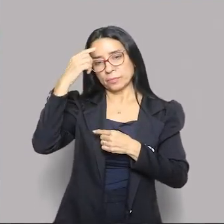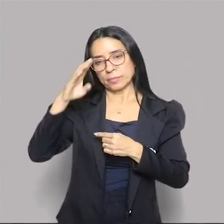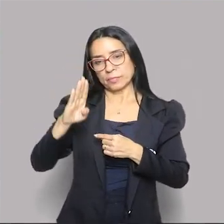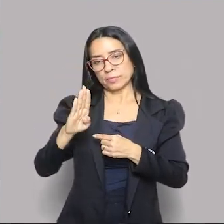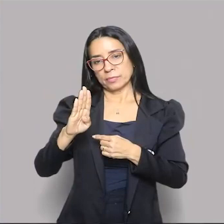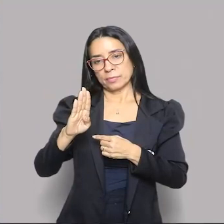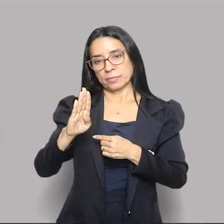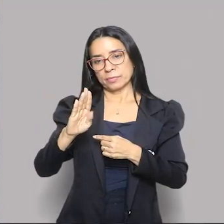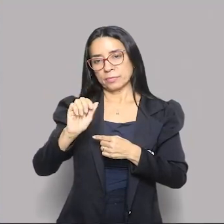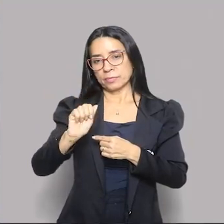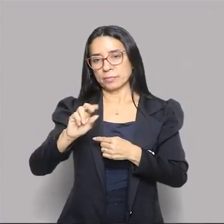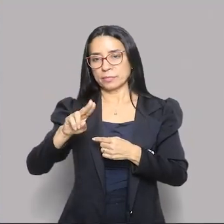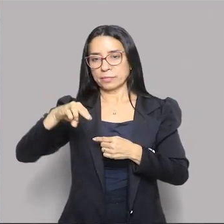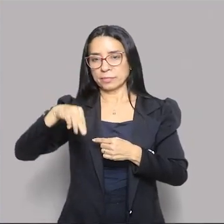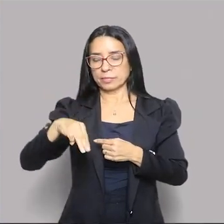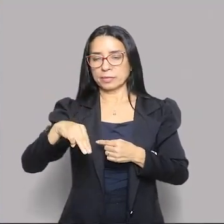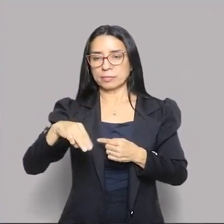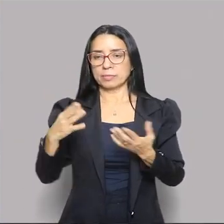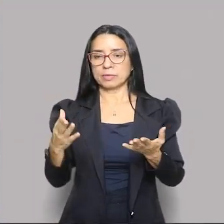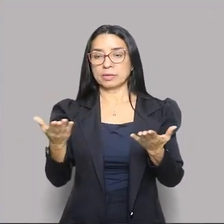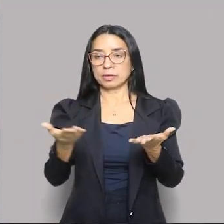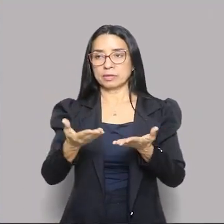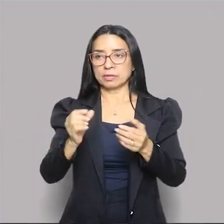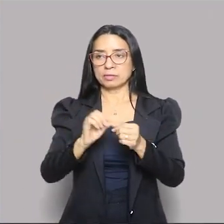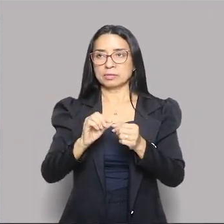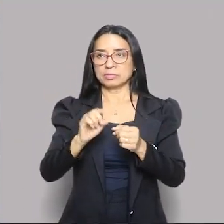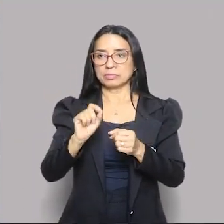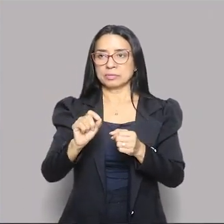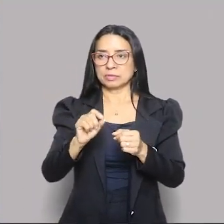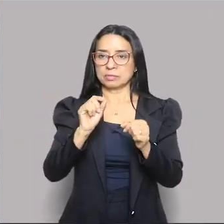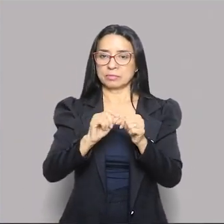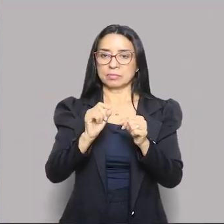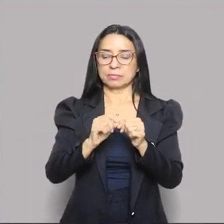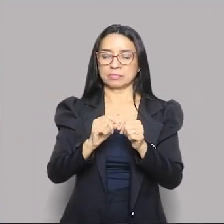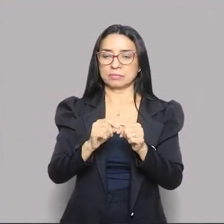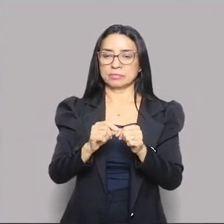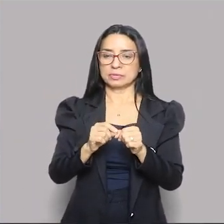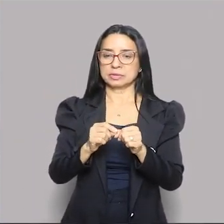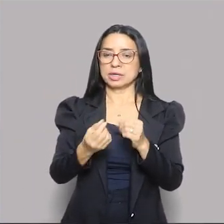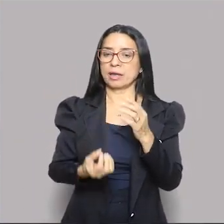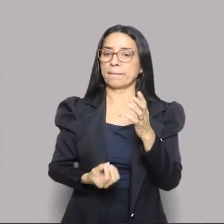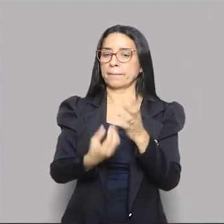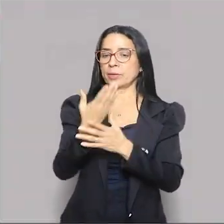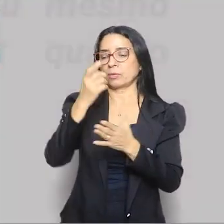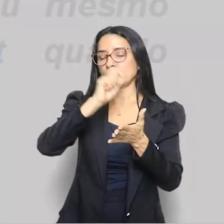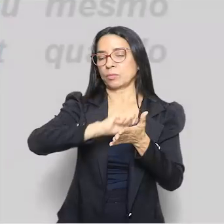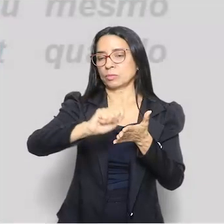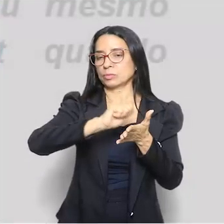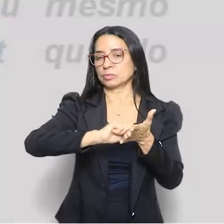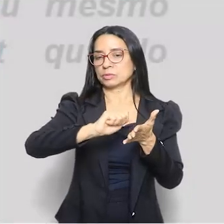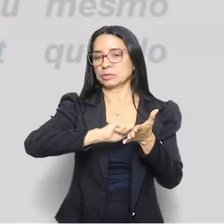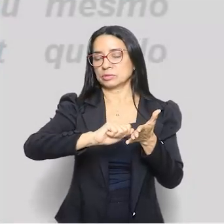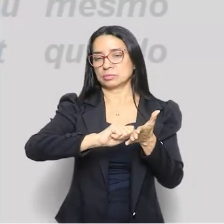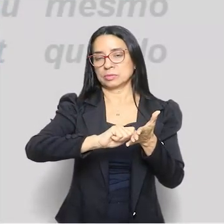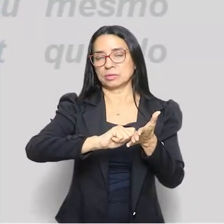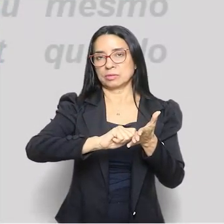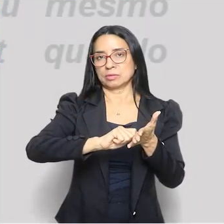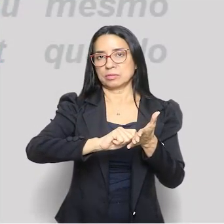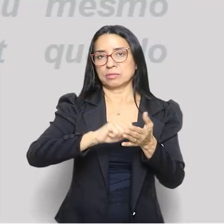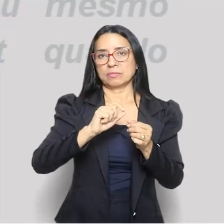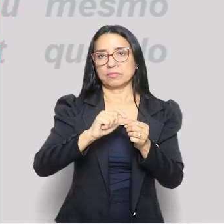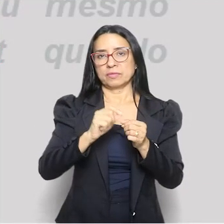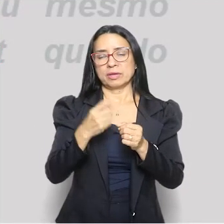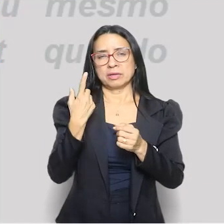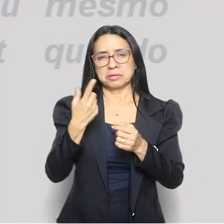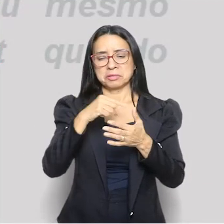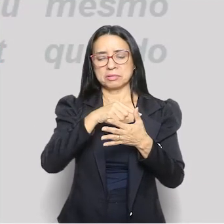Bauman e agora o que eu vou fazer? Eu vou fazer a produtividade. Eu vou ver em que aspecto essa